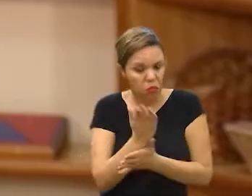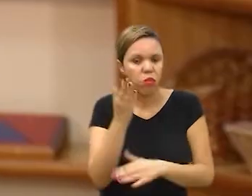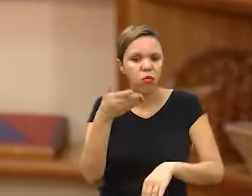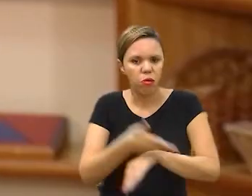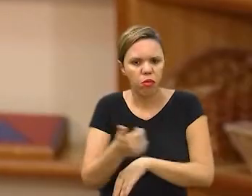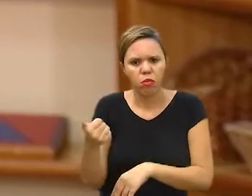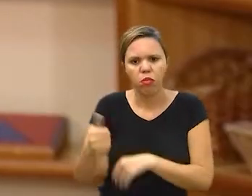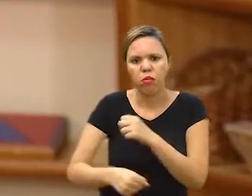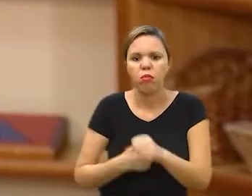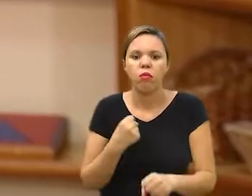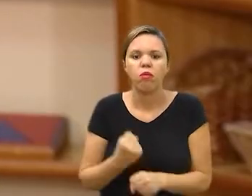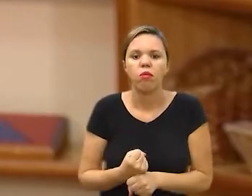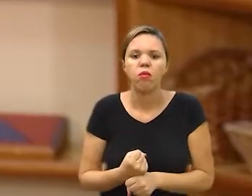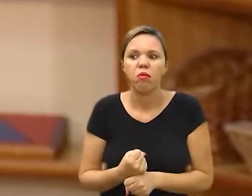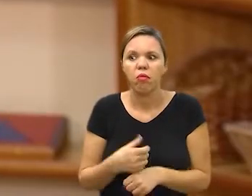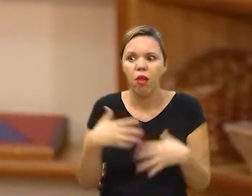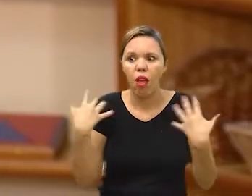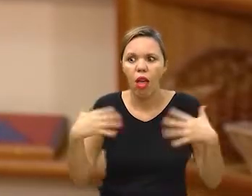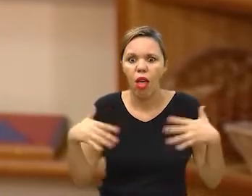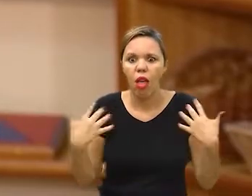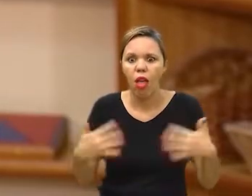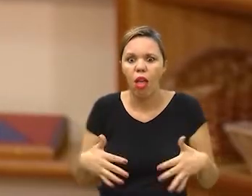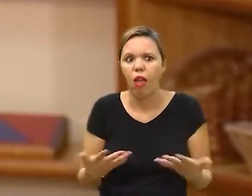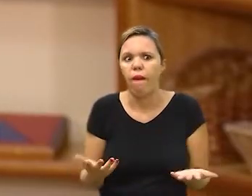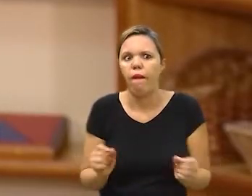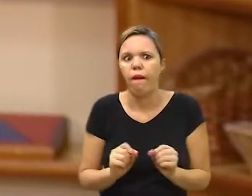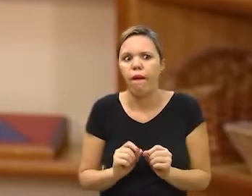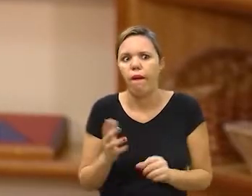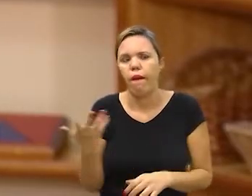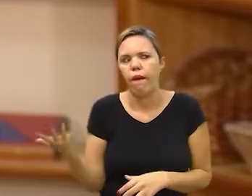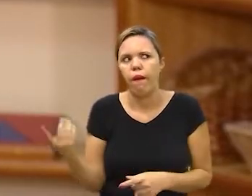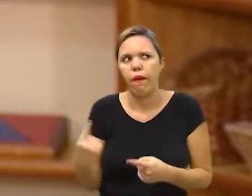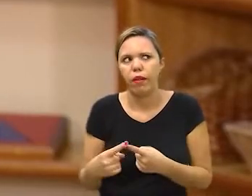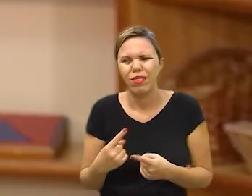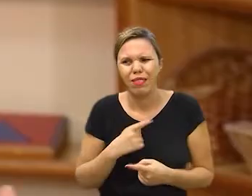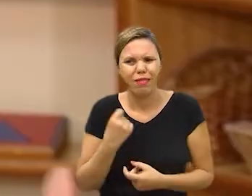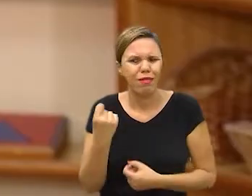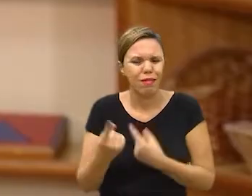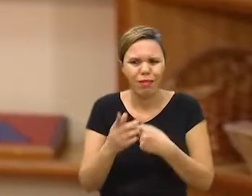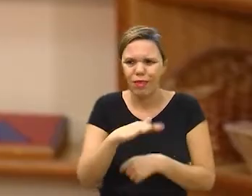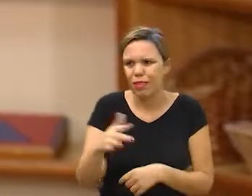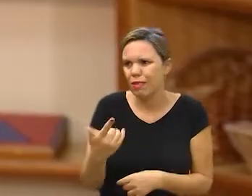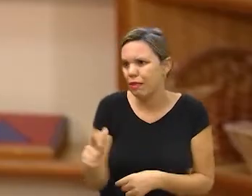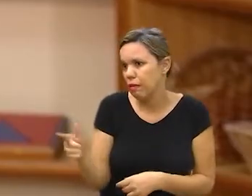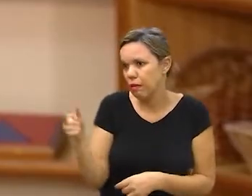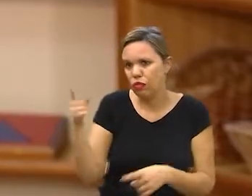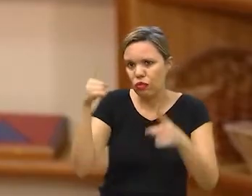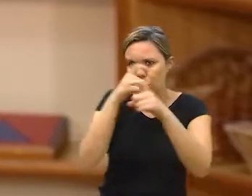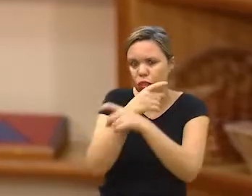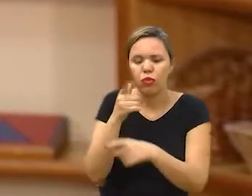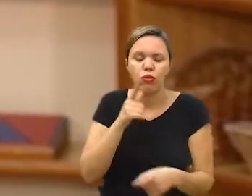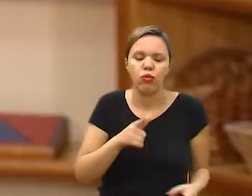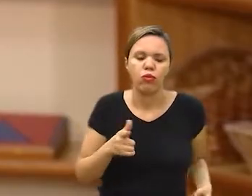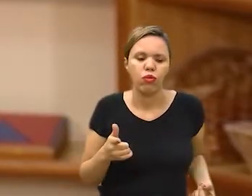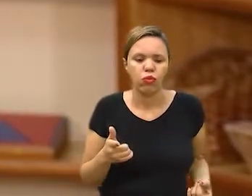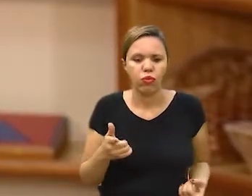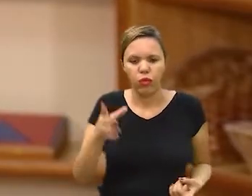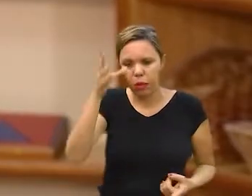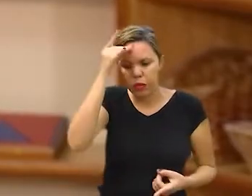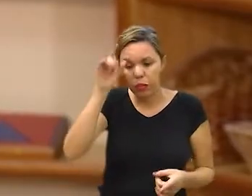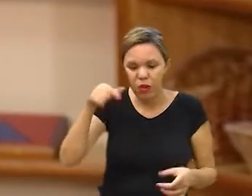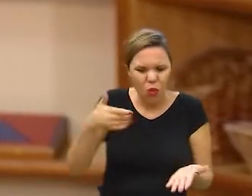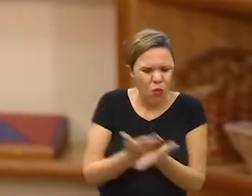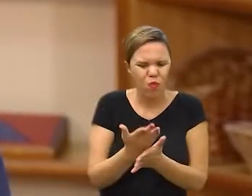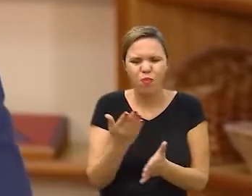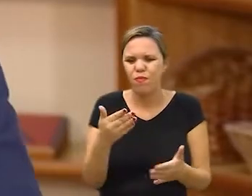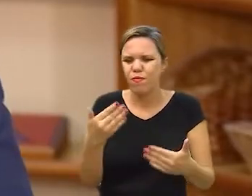para o 1º ano. E ela ficou muito indignada, assim, porque existiam crianças que não tinham dificuldade de aprendizado e não conseguiam passar nessa prova. E